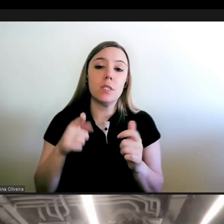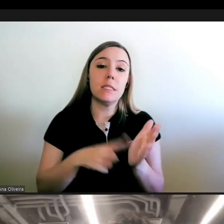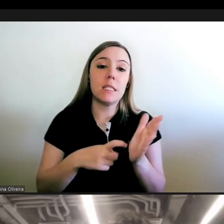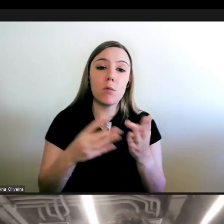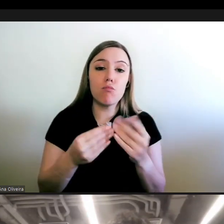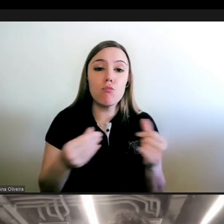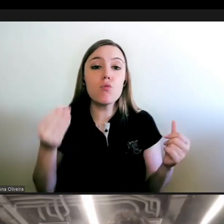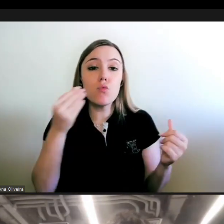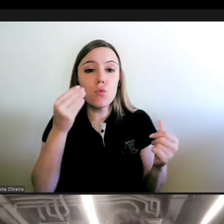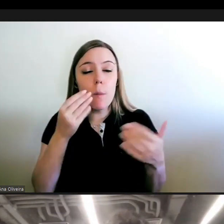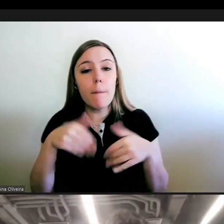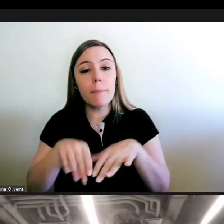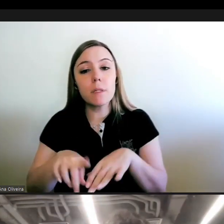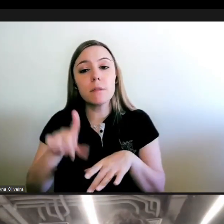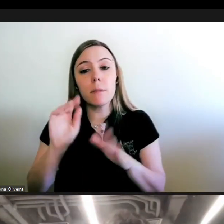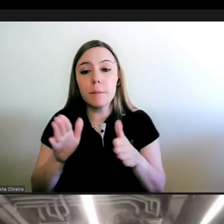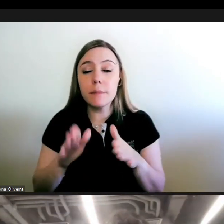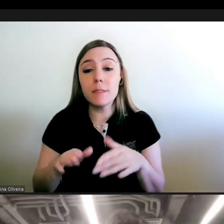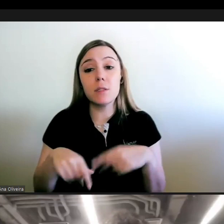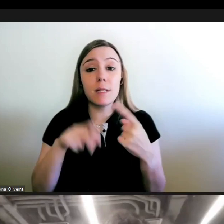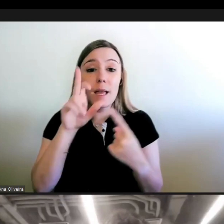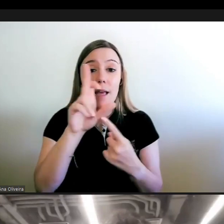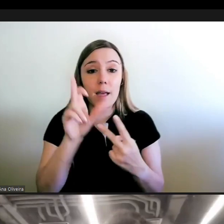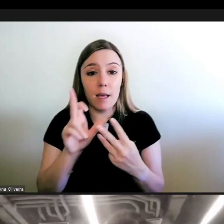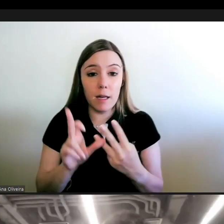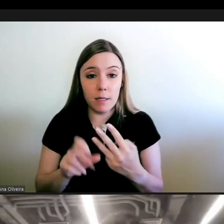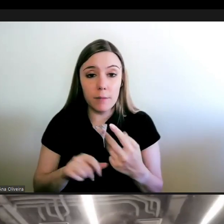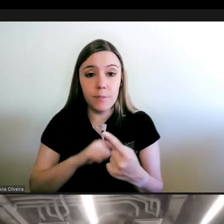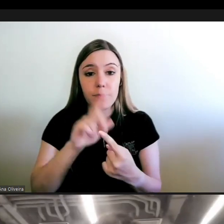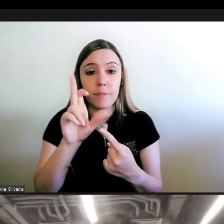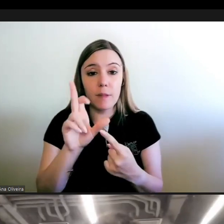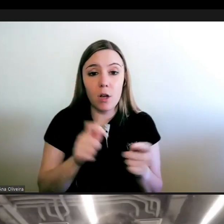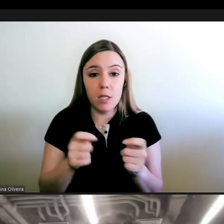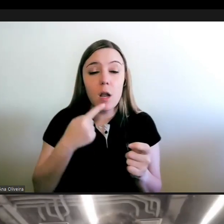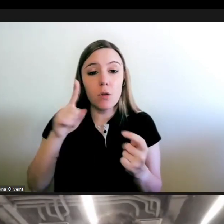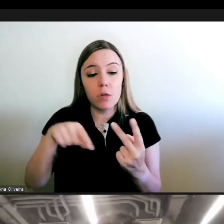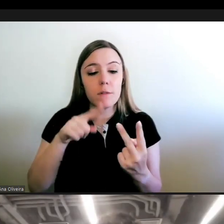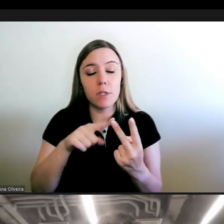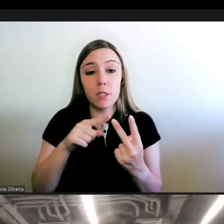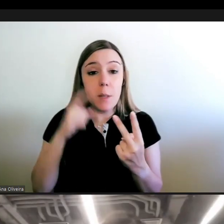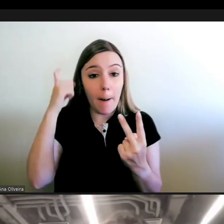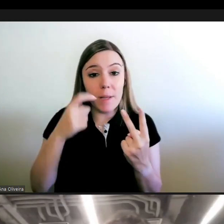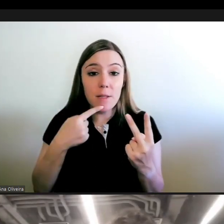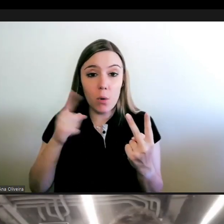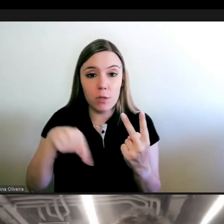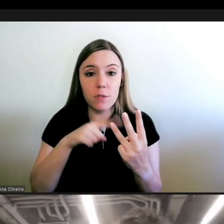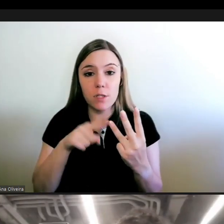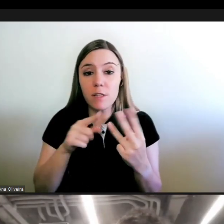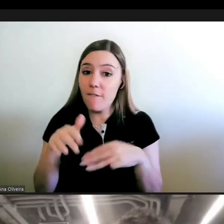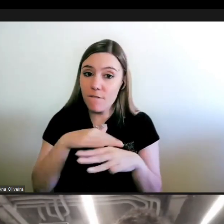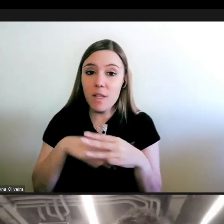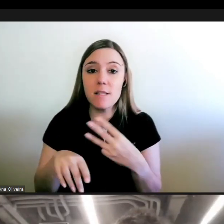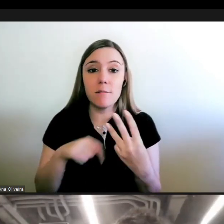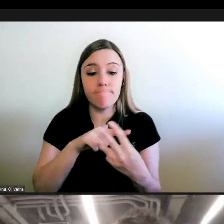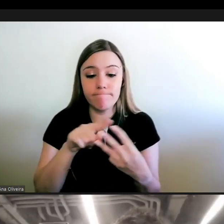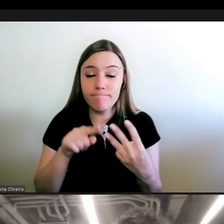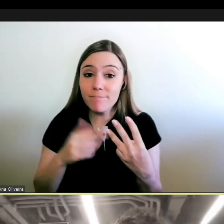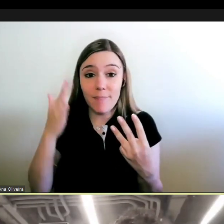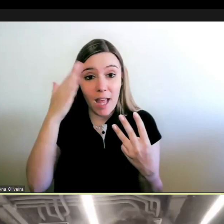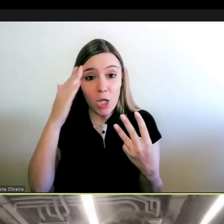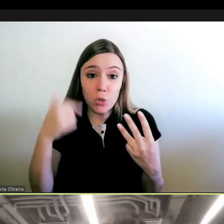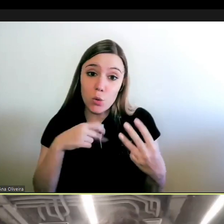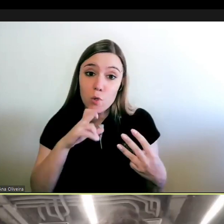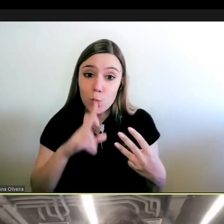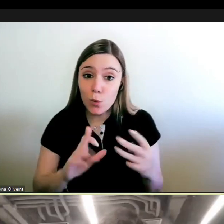temos é que utilizar outros 3 R's, que é o reorganizar, o repensar e o realizar. E acho que respondi. E